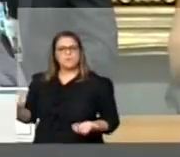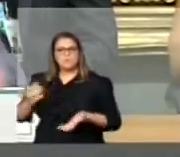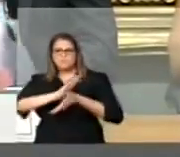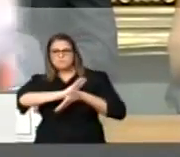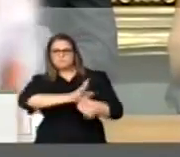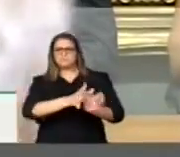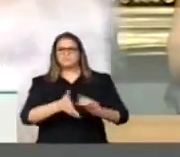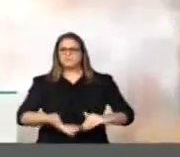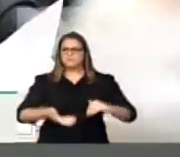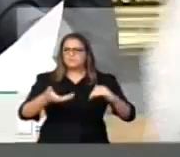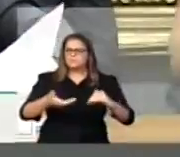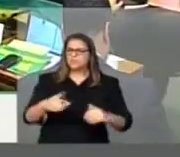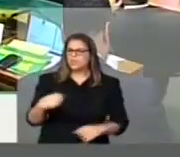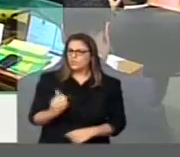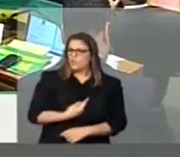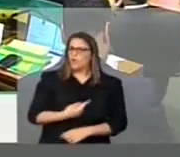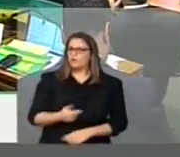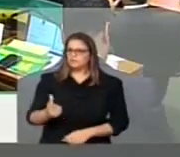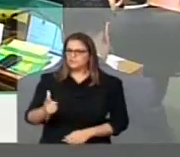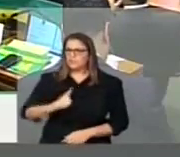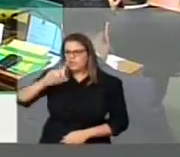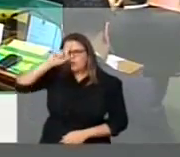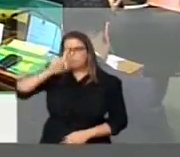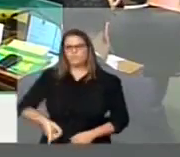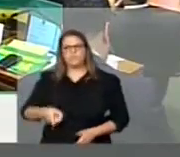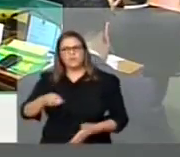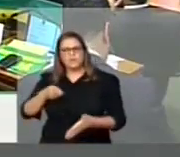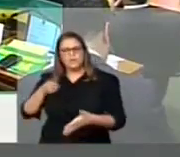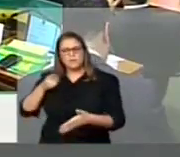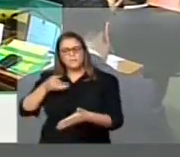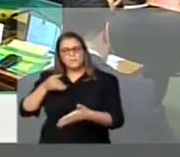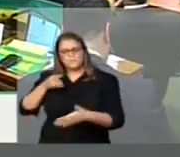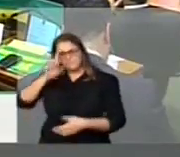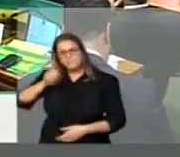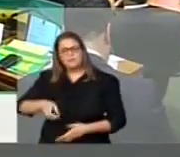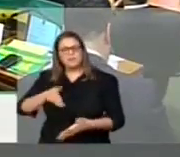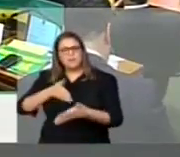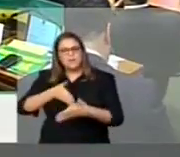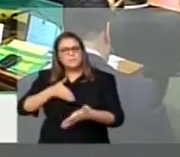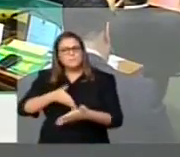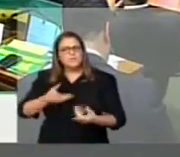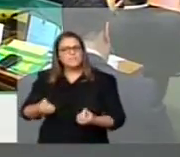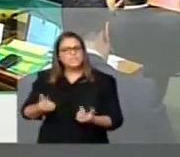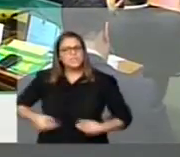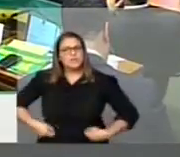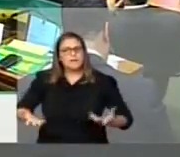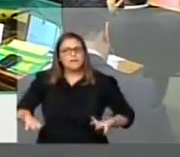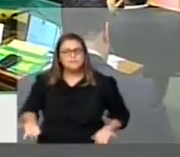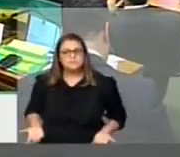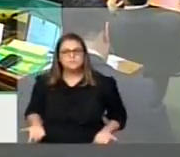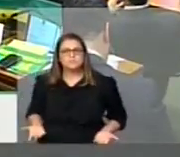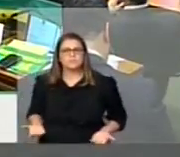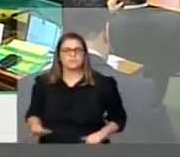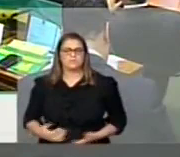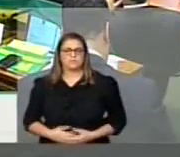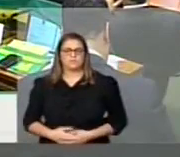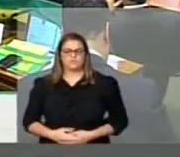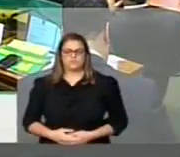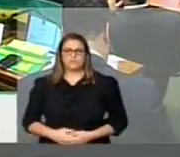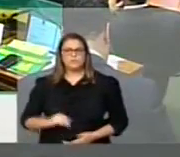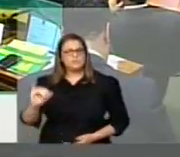os limites dos gastos públicos que representam a sua mais nobre função.